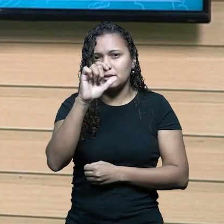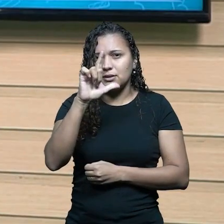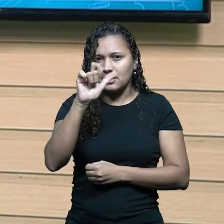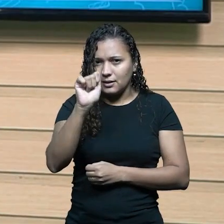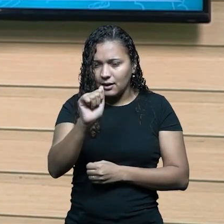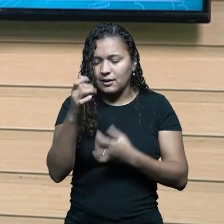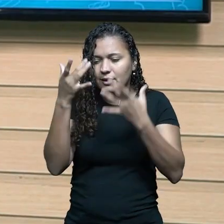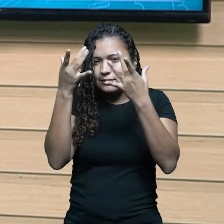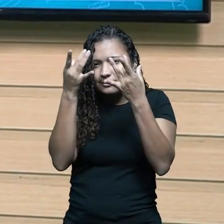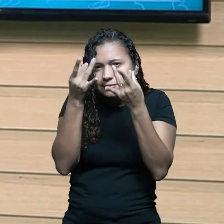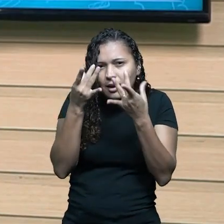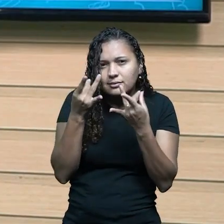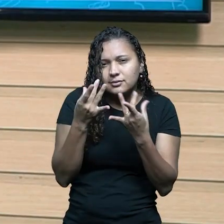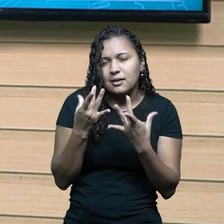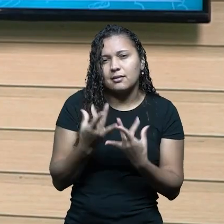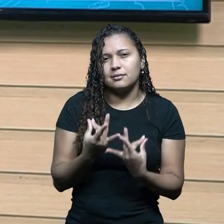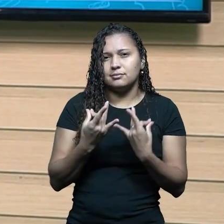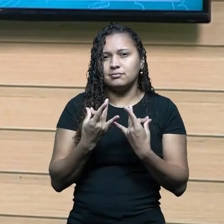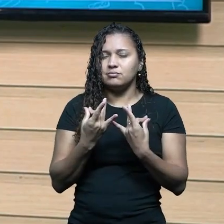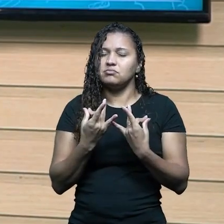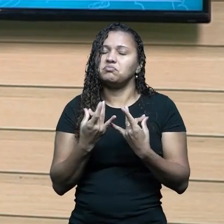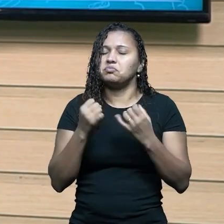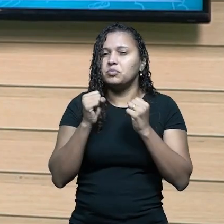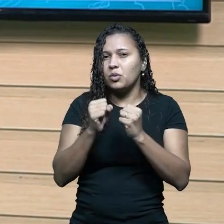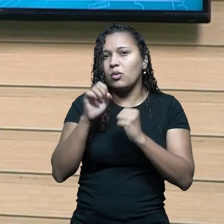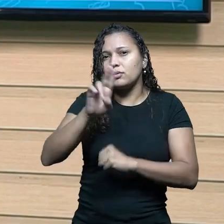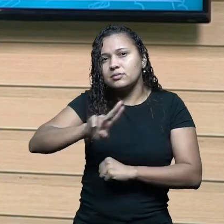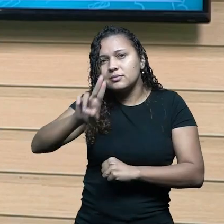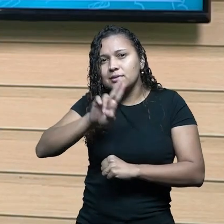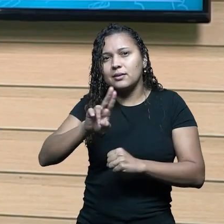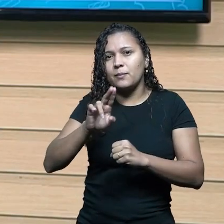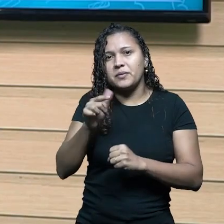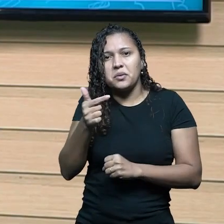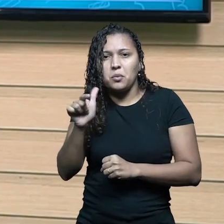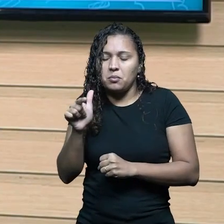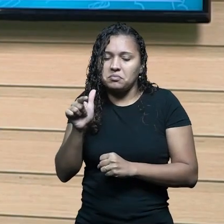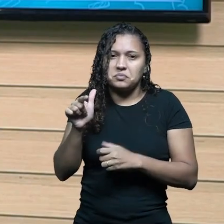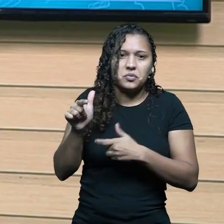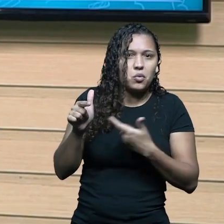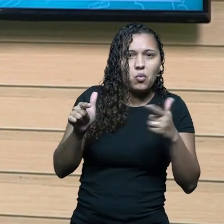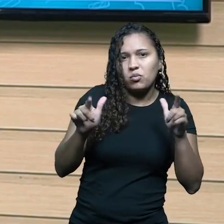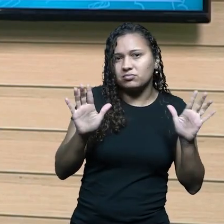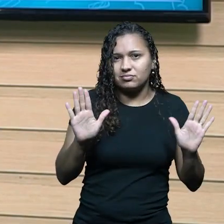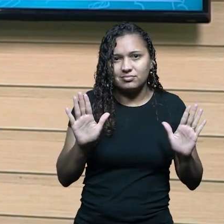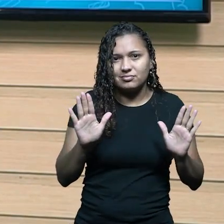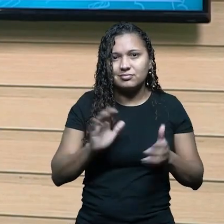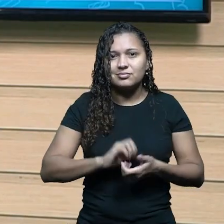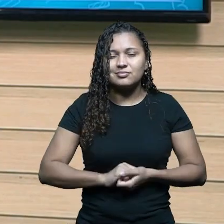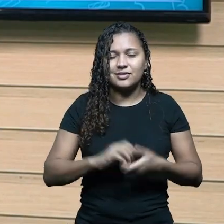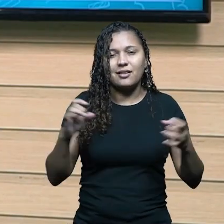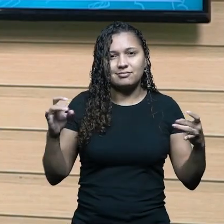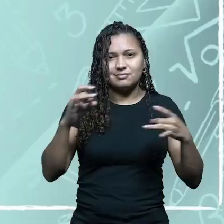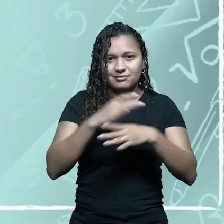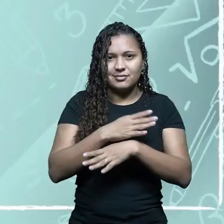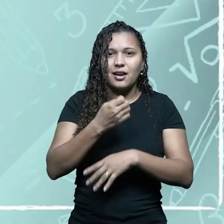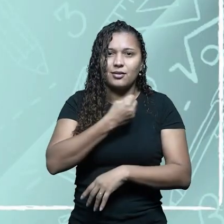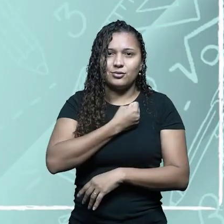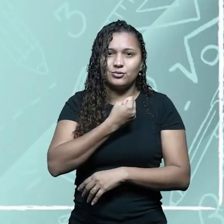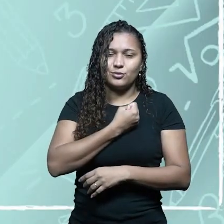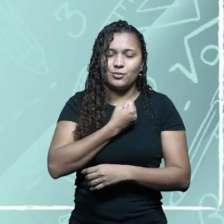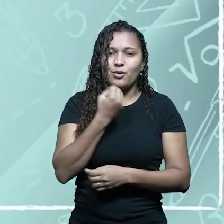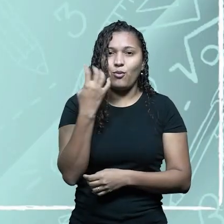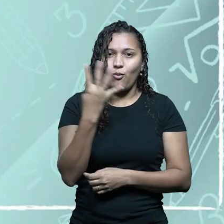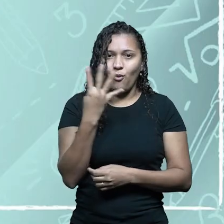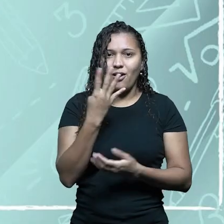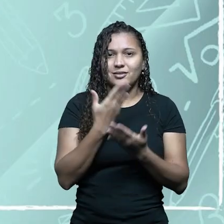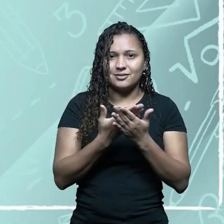escalas, vendo as partes de detalhes de uma parte ou outra dessa figura. Aqui a